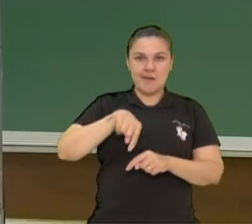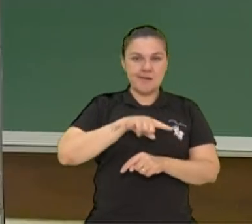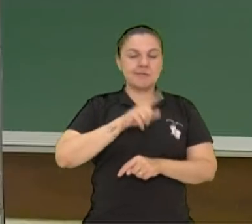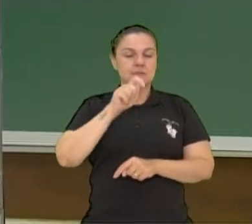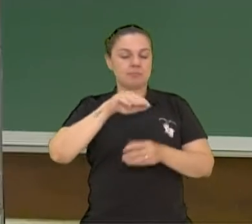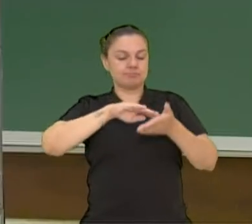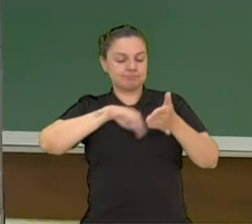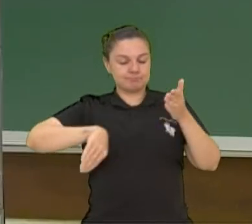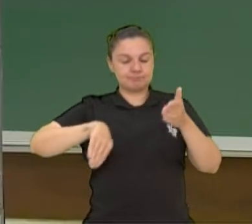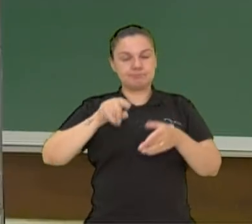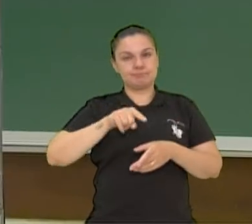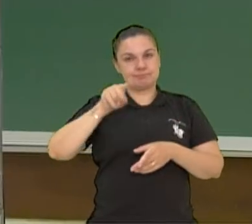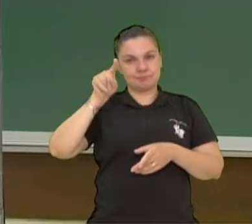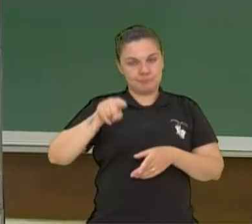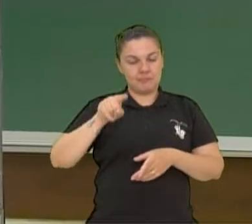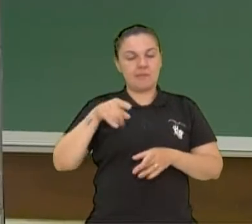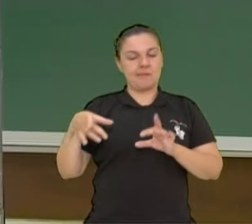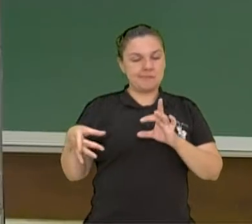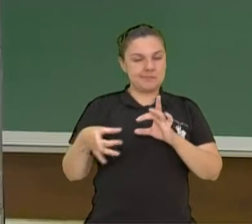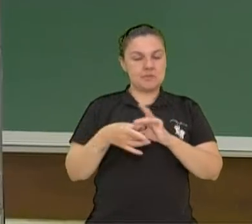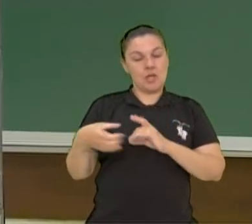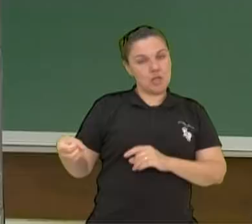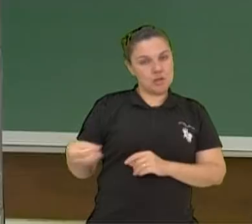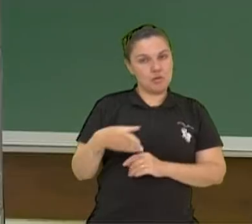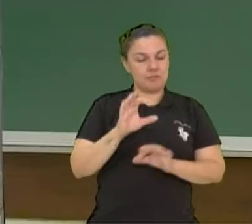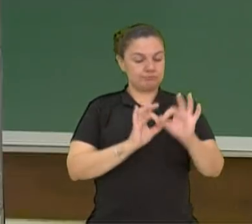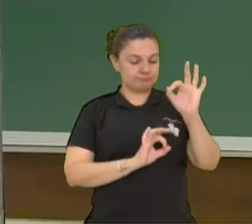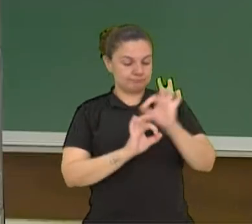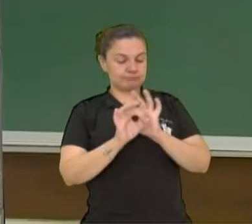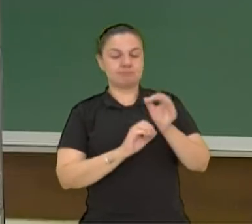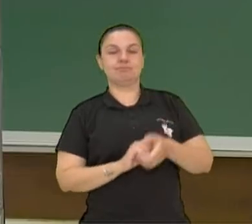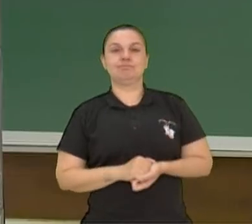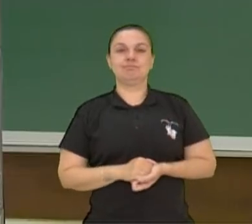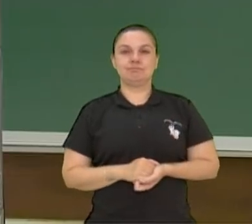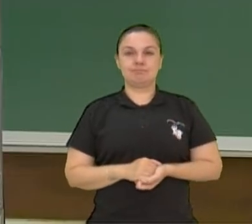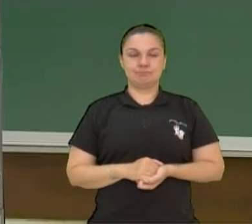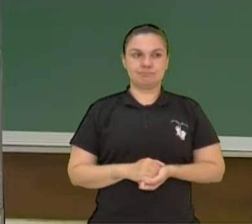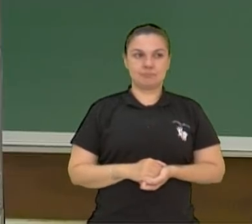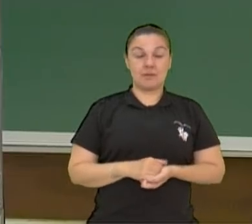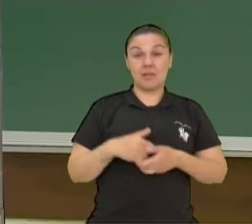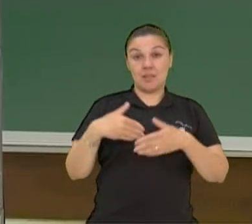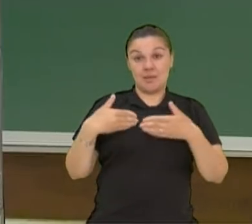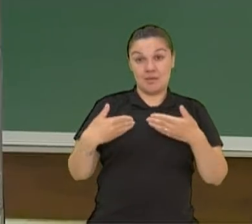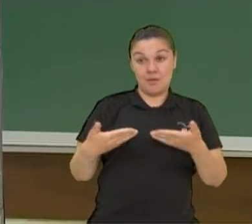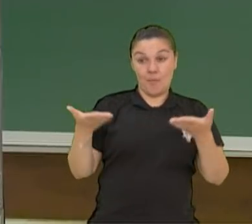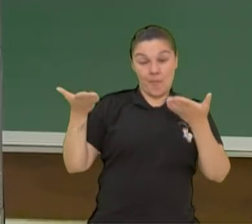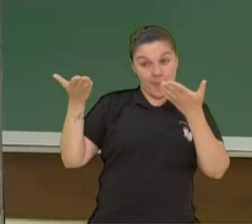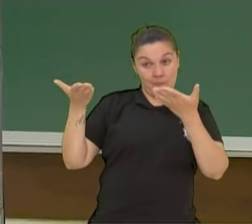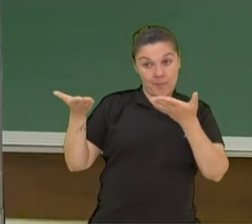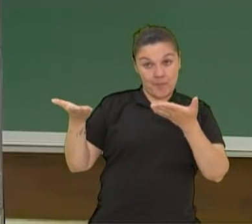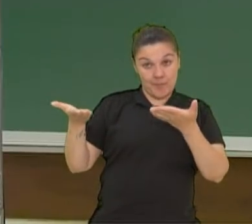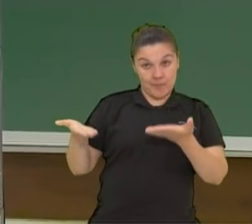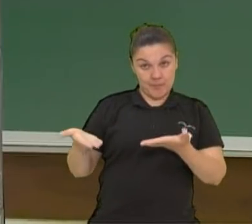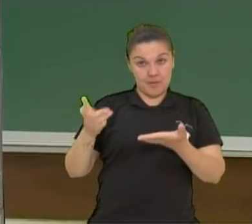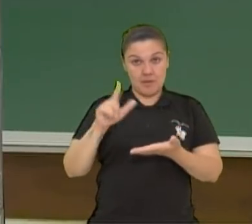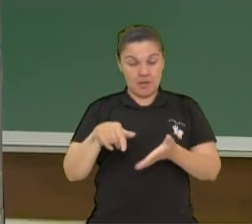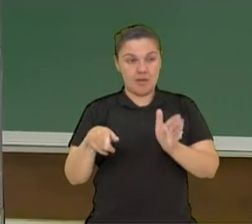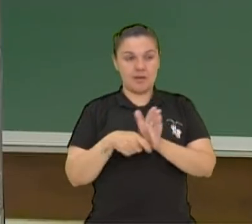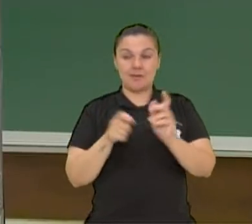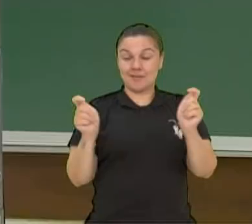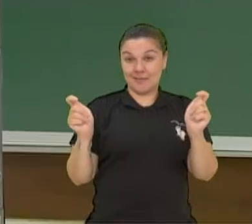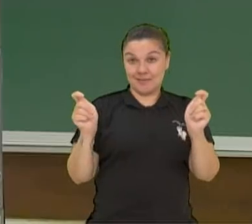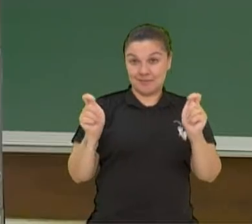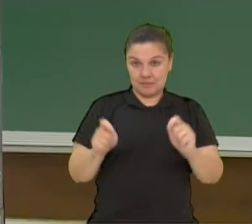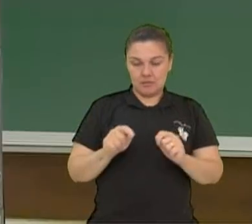esse acento que estaria dentro da nova reforma ortográfica, né? Como aqui nesse caso, nesse único caso, foi